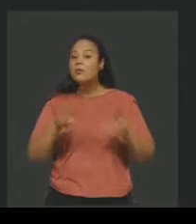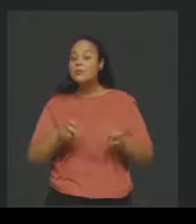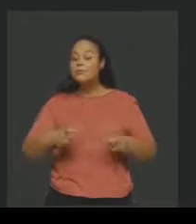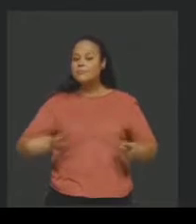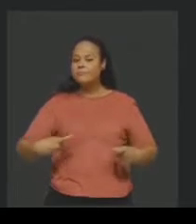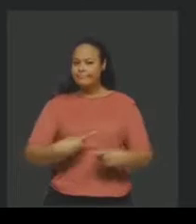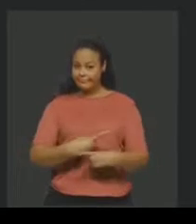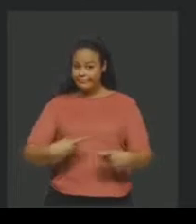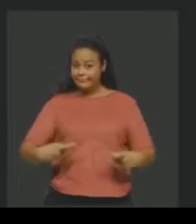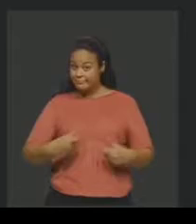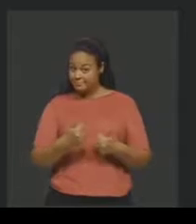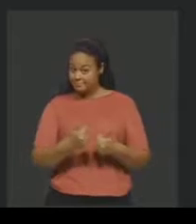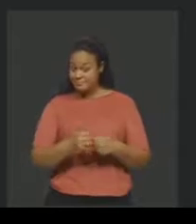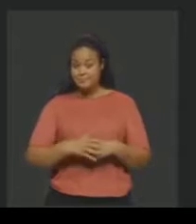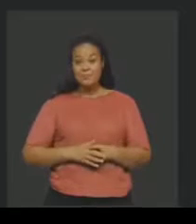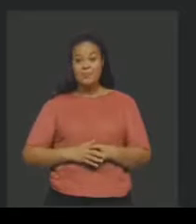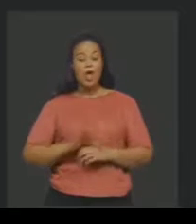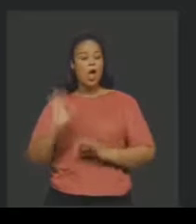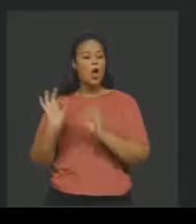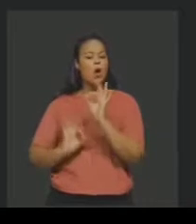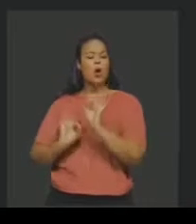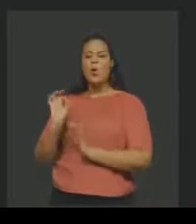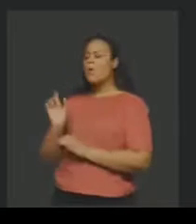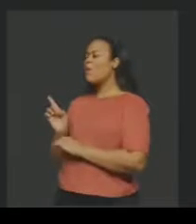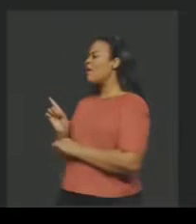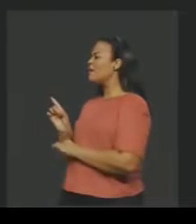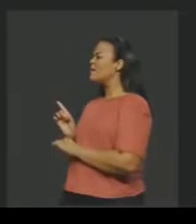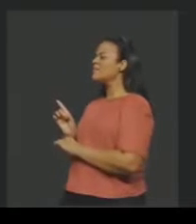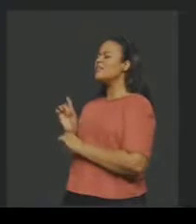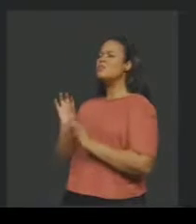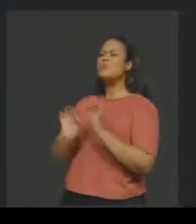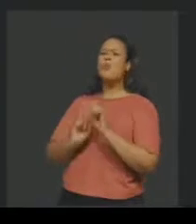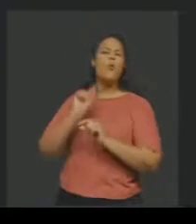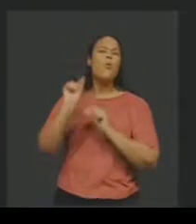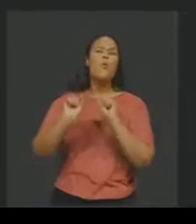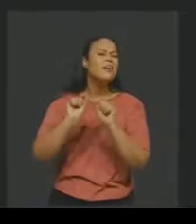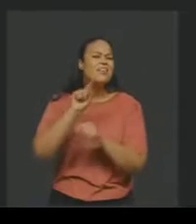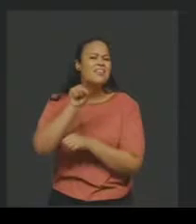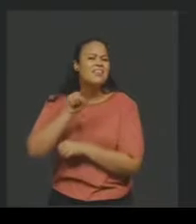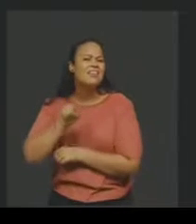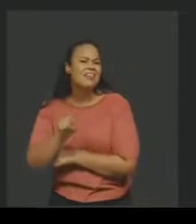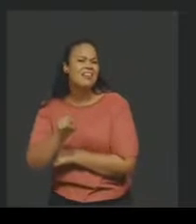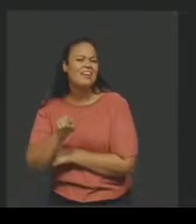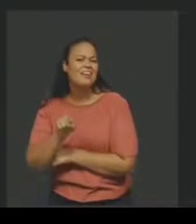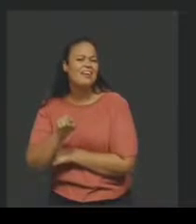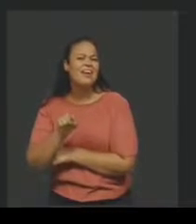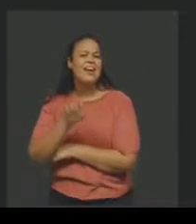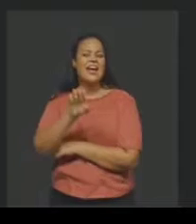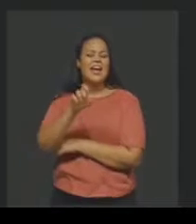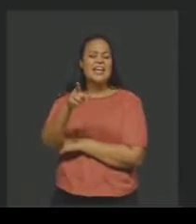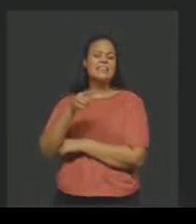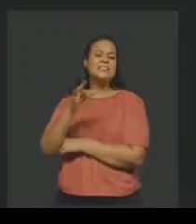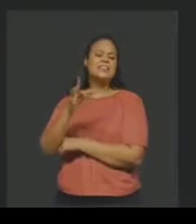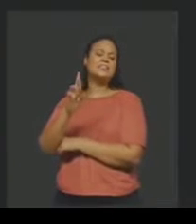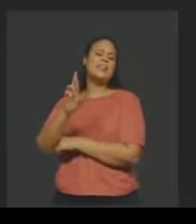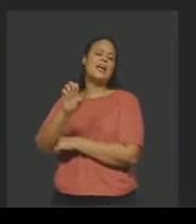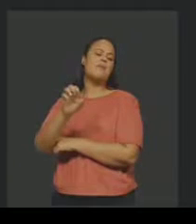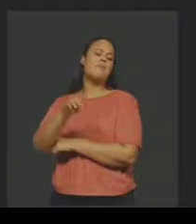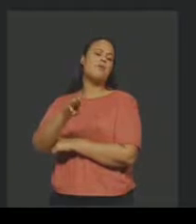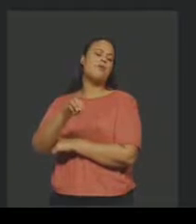chamadas de organismos extremófilos. O que é isso? Tem a ver com extremo, que conseguem